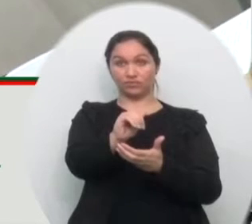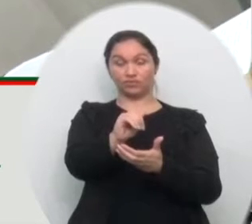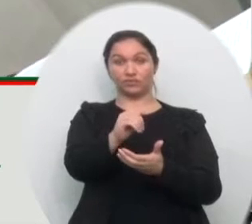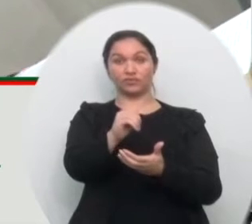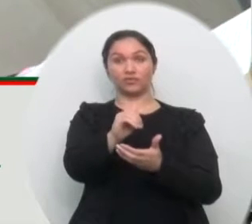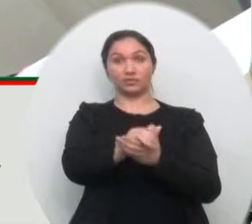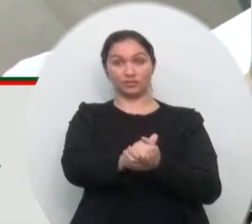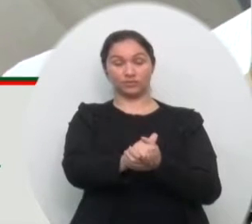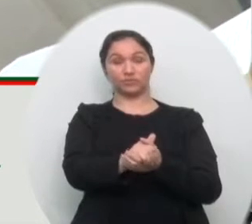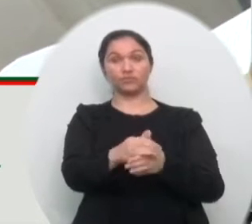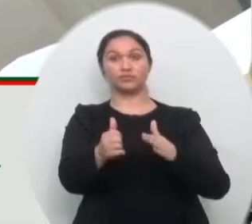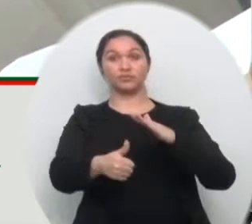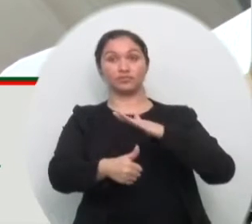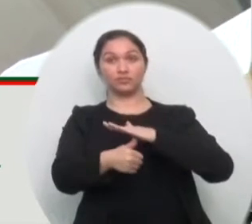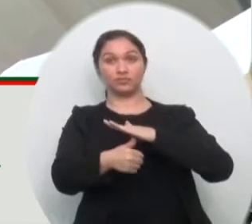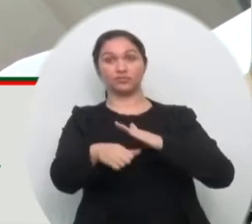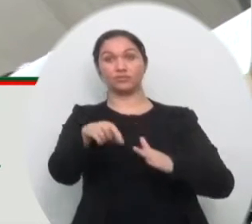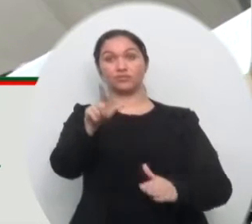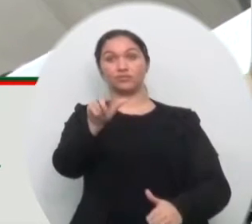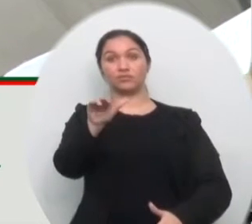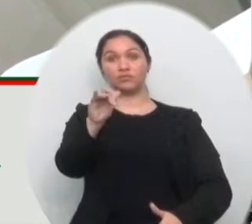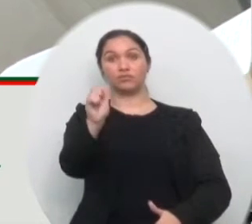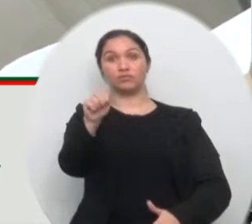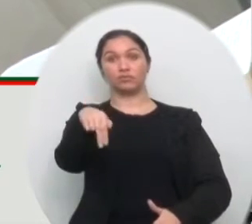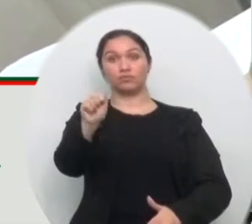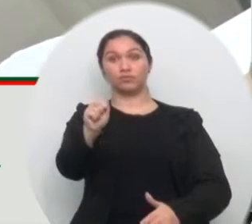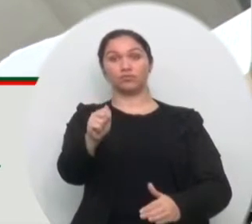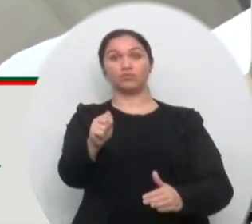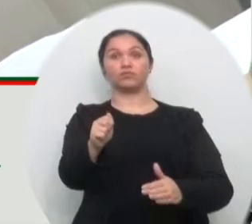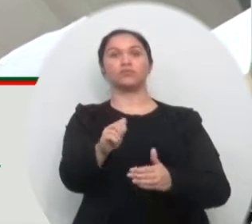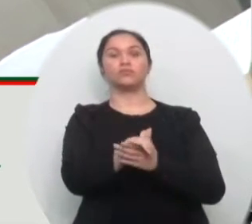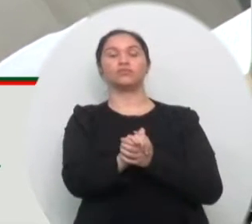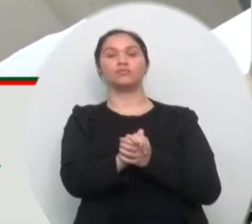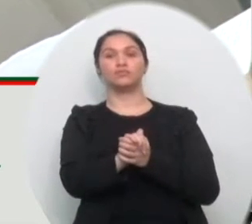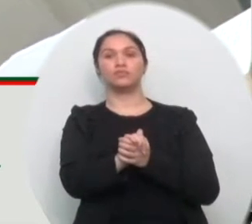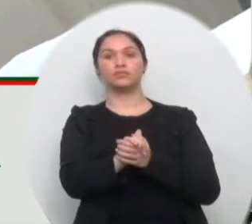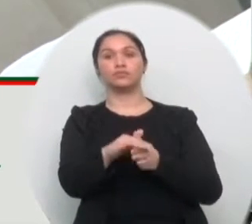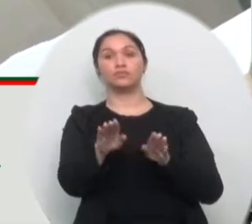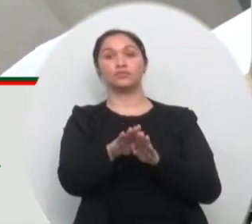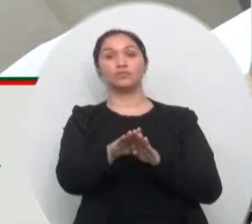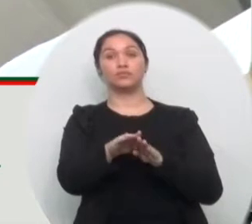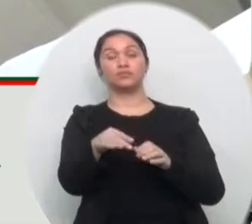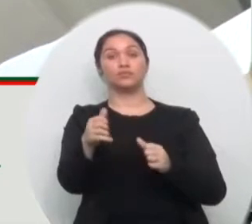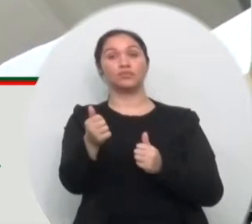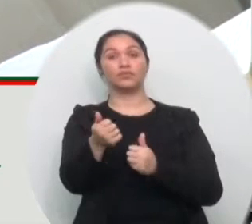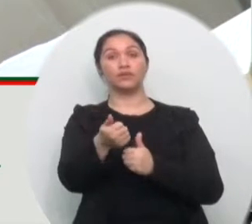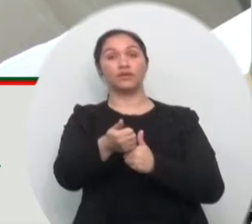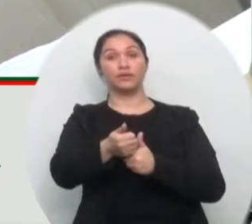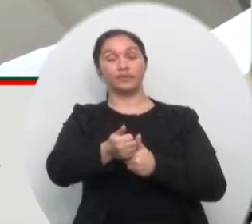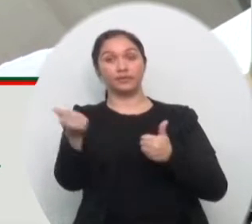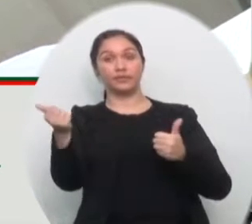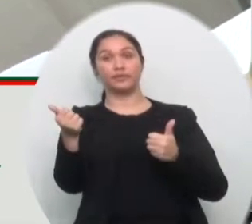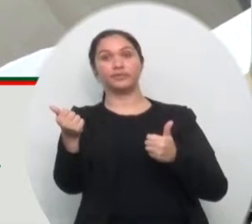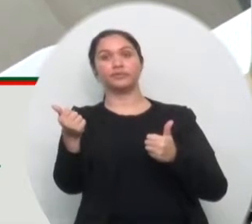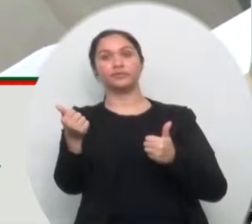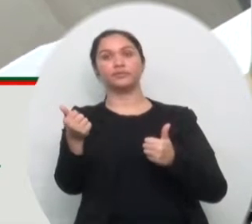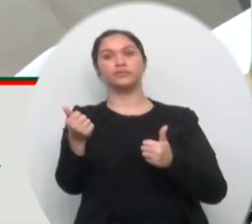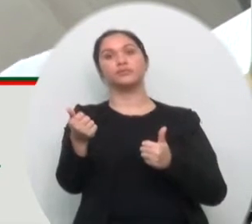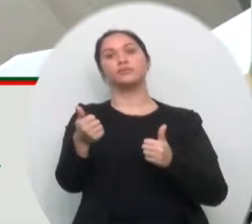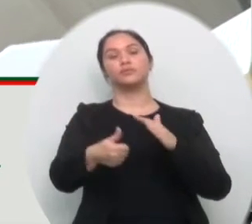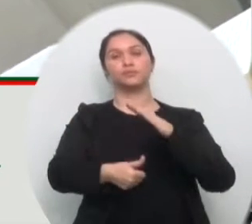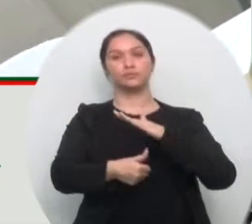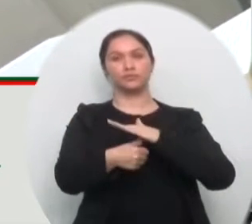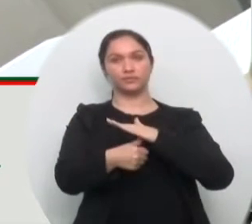Preve. O presidente do Centro Acadêmico de Odontologia, Gabriel Mufato, e demais acadêmicos, professores e funcionários do